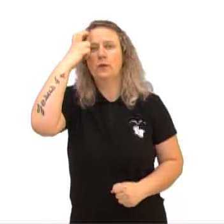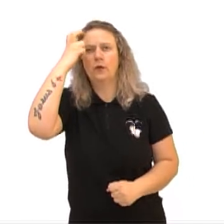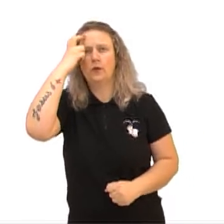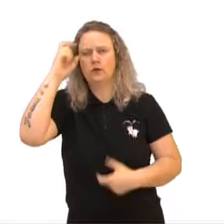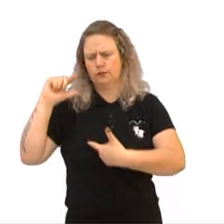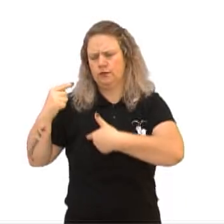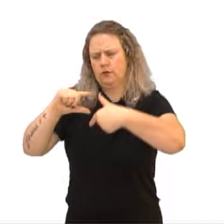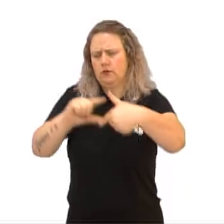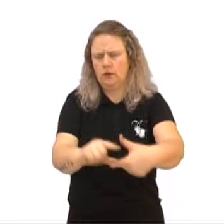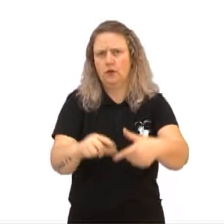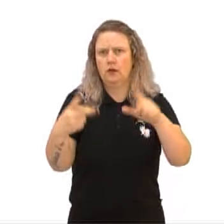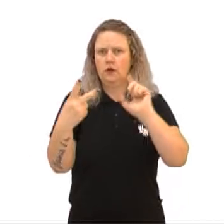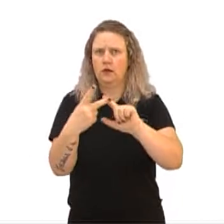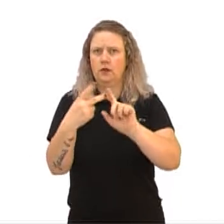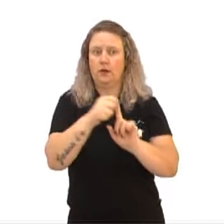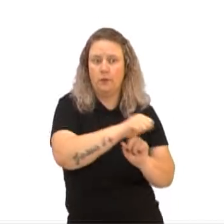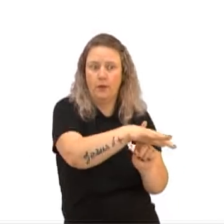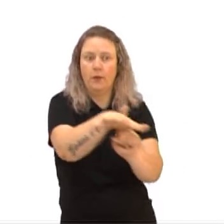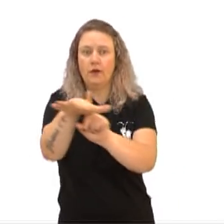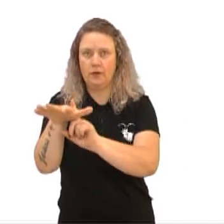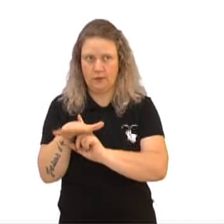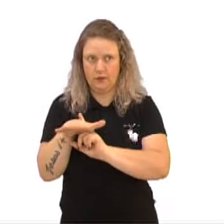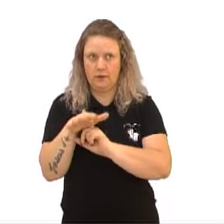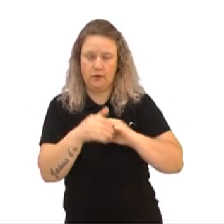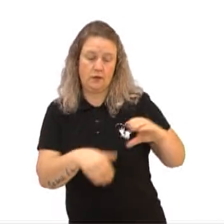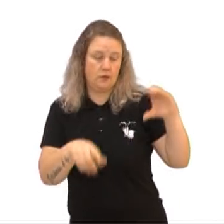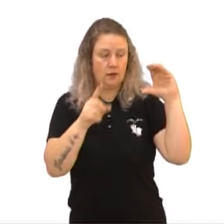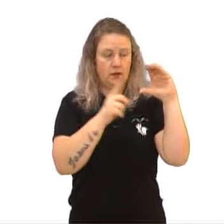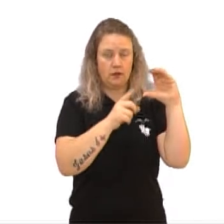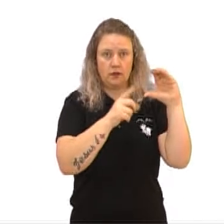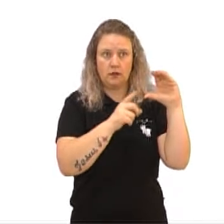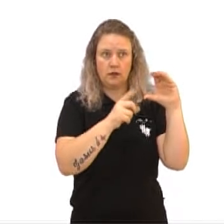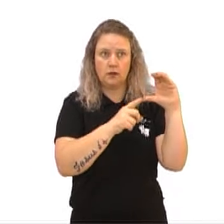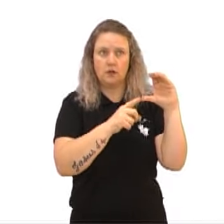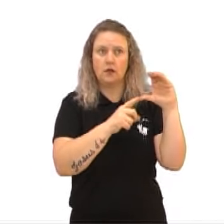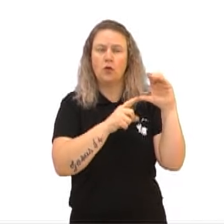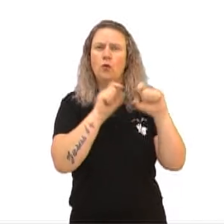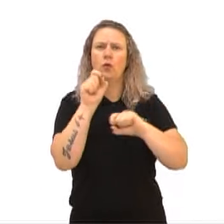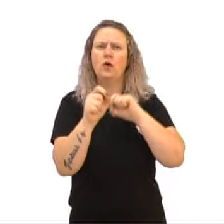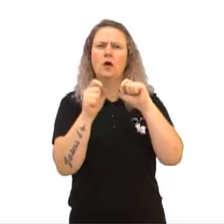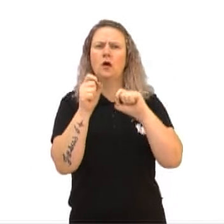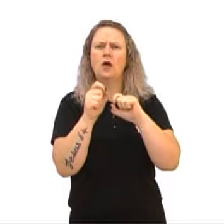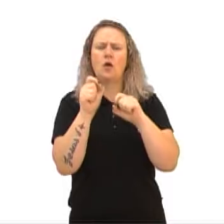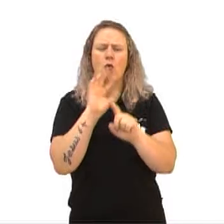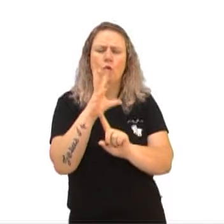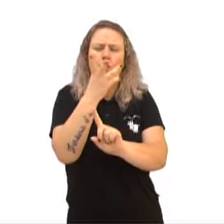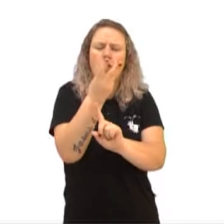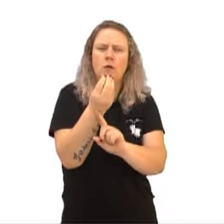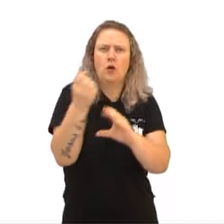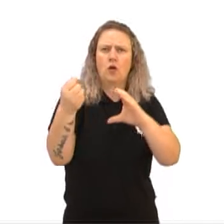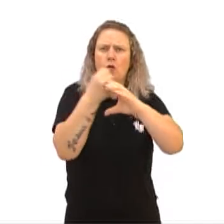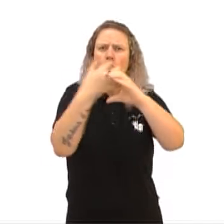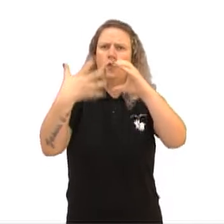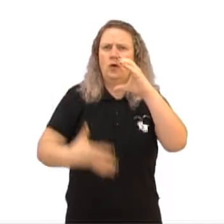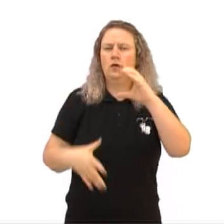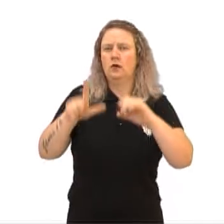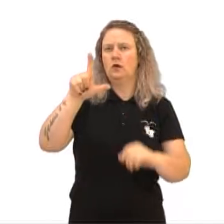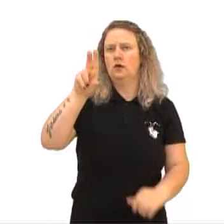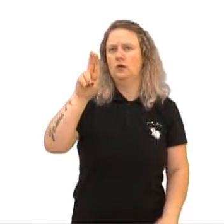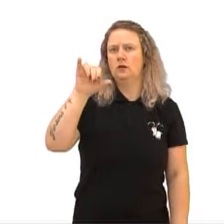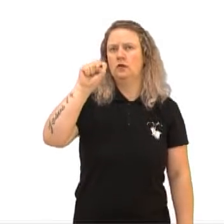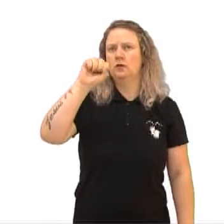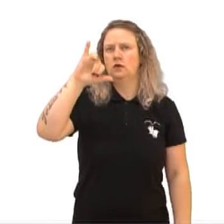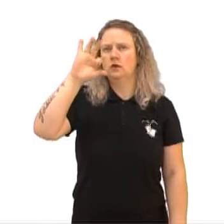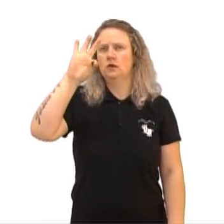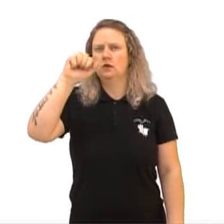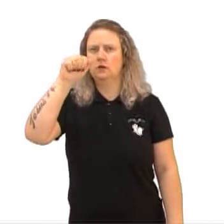erudita quanto na popular. E alternativa C, fazer uma arte com características lusitanas.